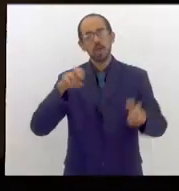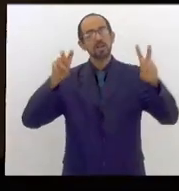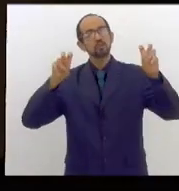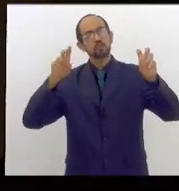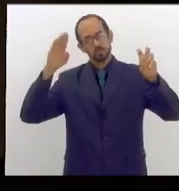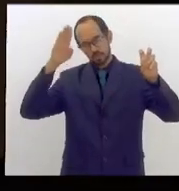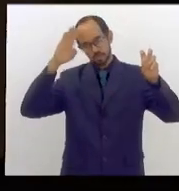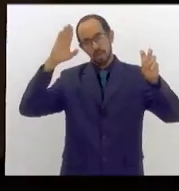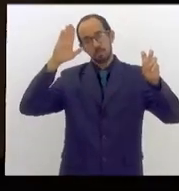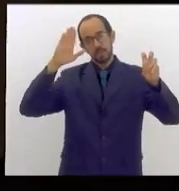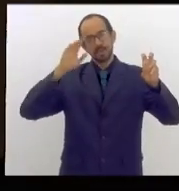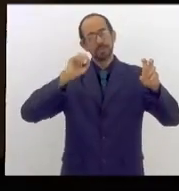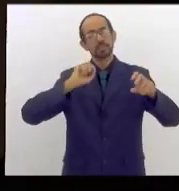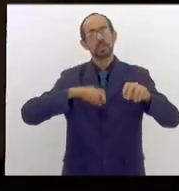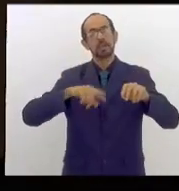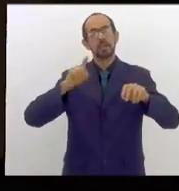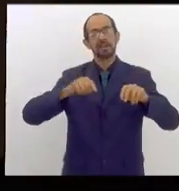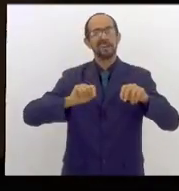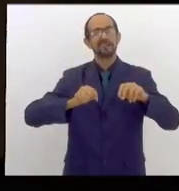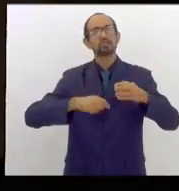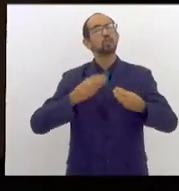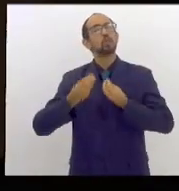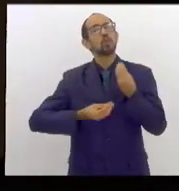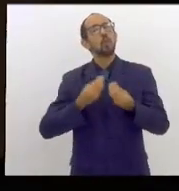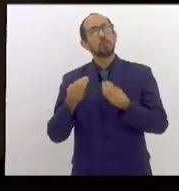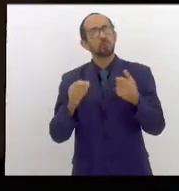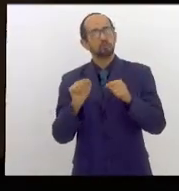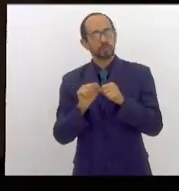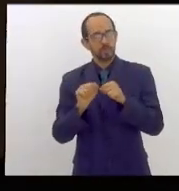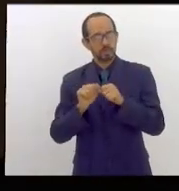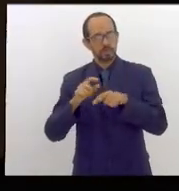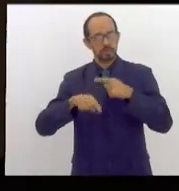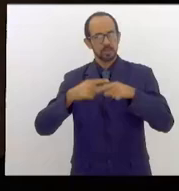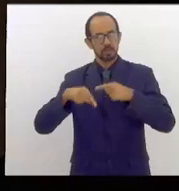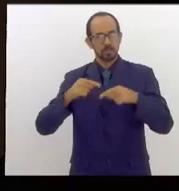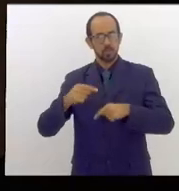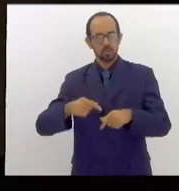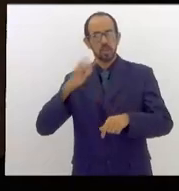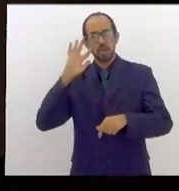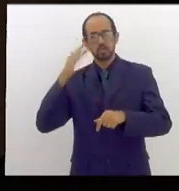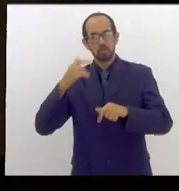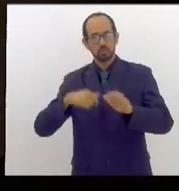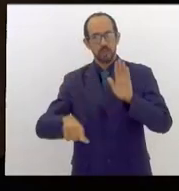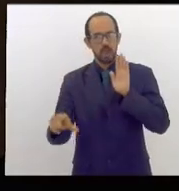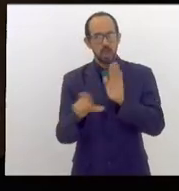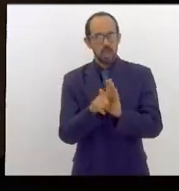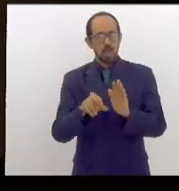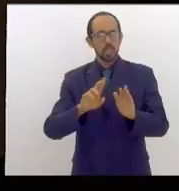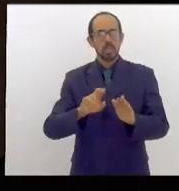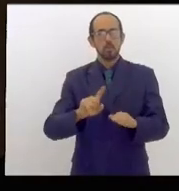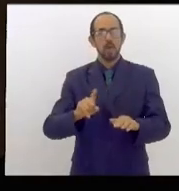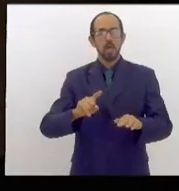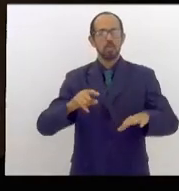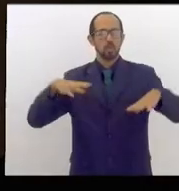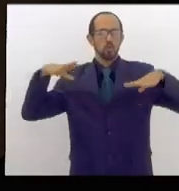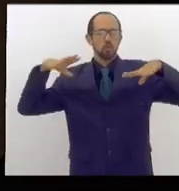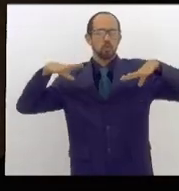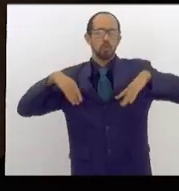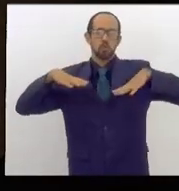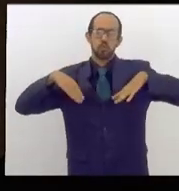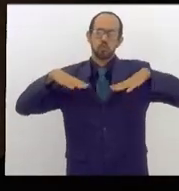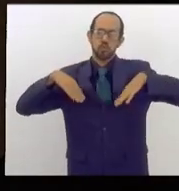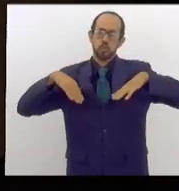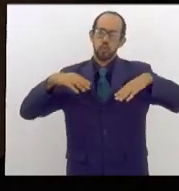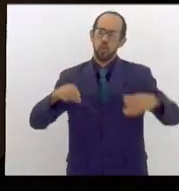que é uma vez pacificado que não se trata de regalia que não se trata de